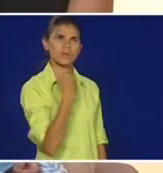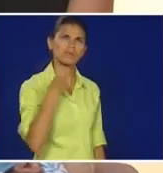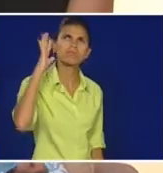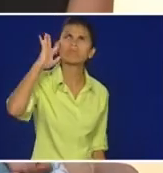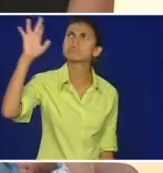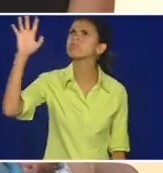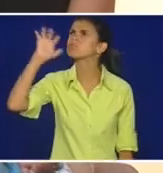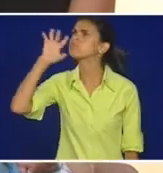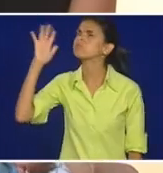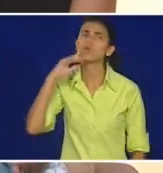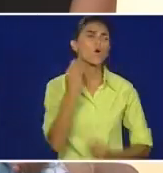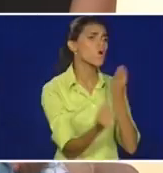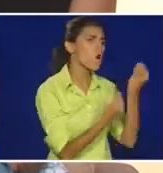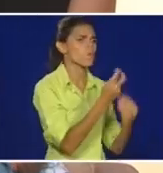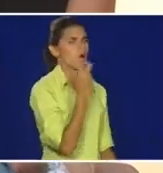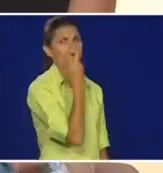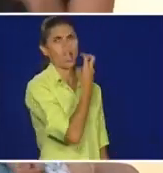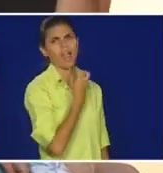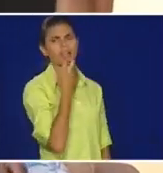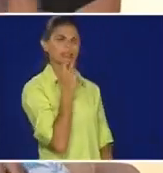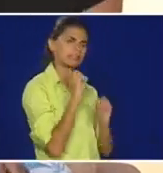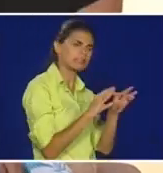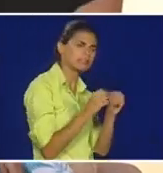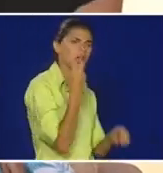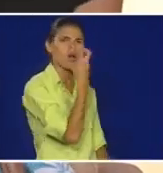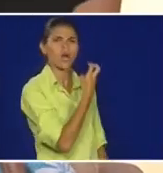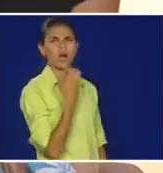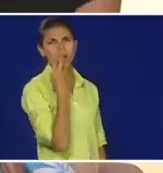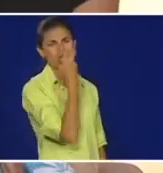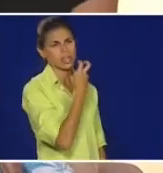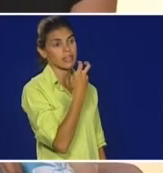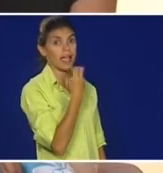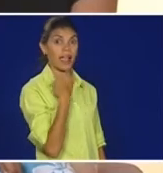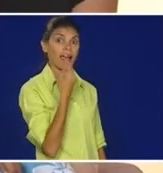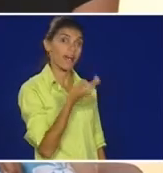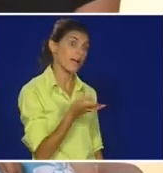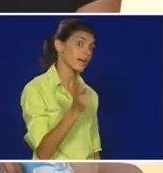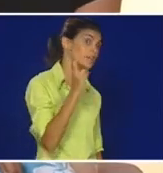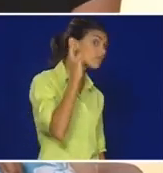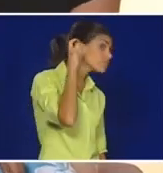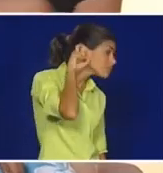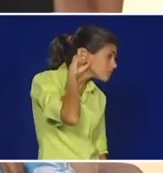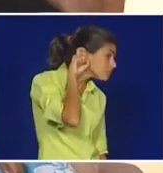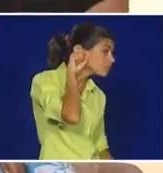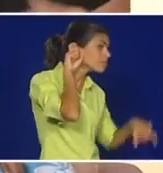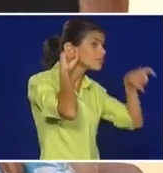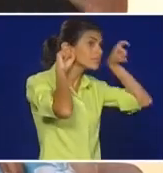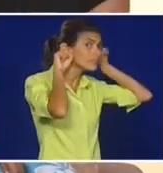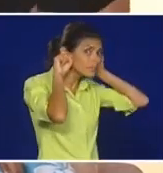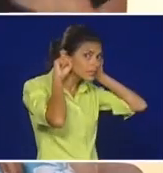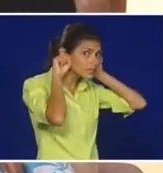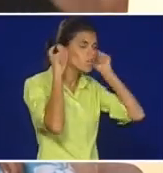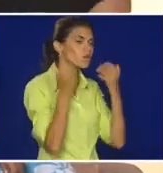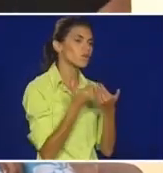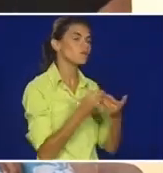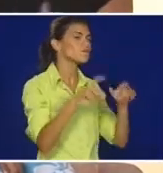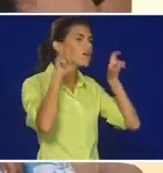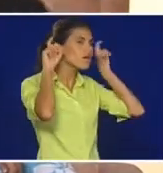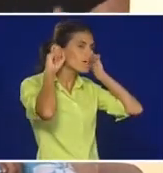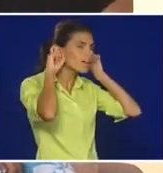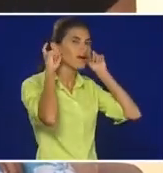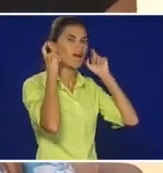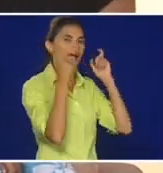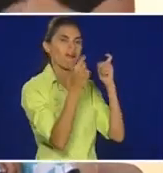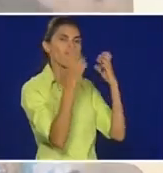oralização. Começamos então, colocamos o aparelho de amplificação nos dois ouvidos, começamos a fazer um trabalho, né,